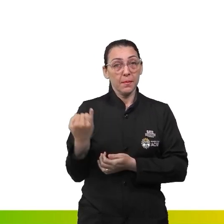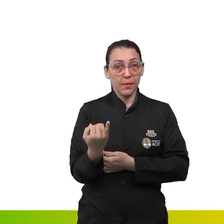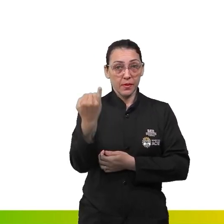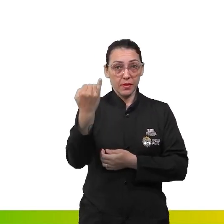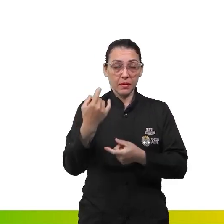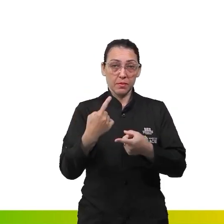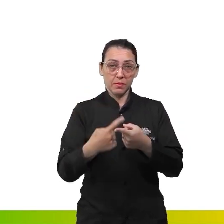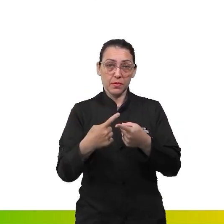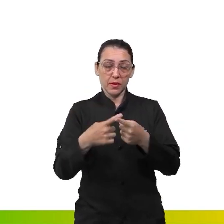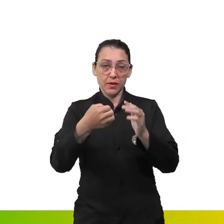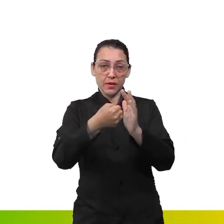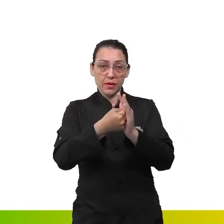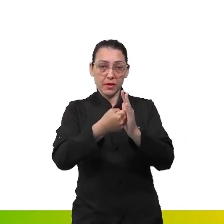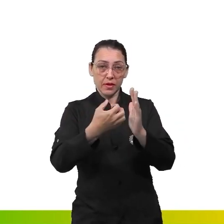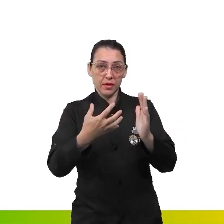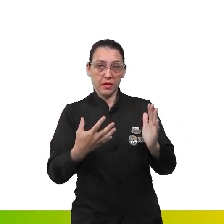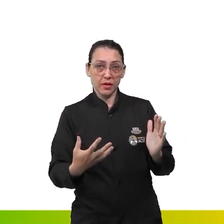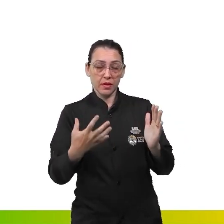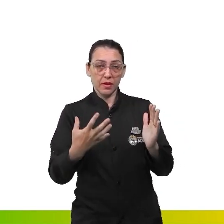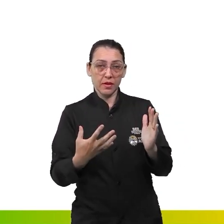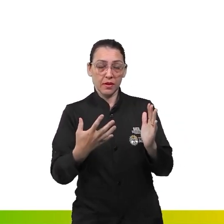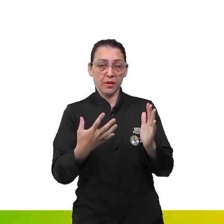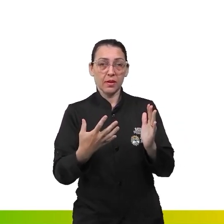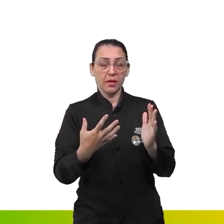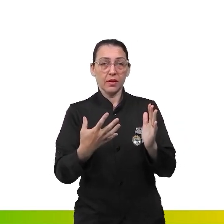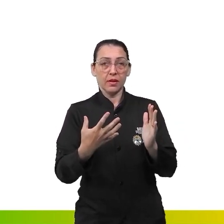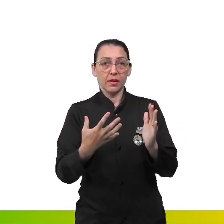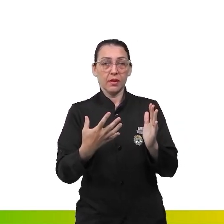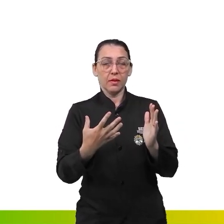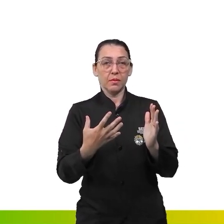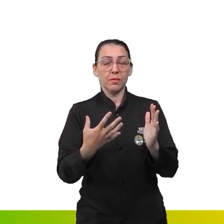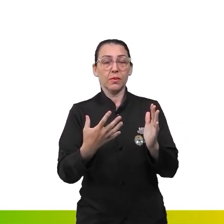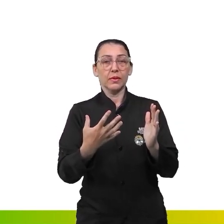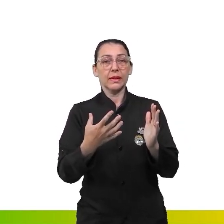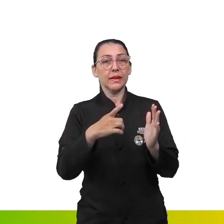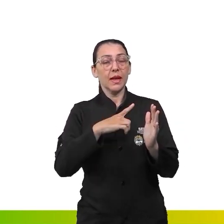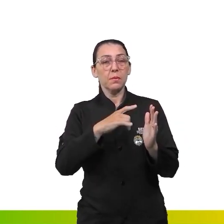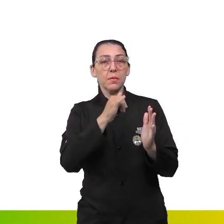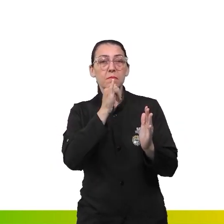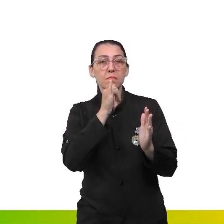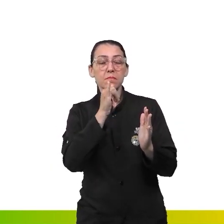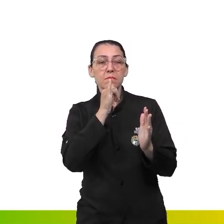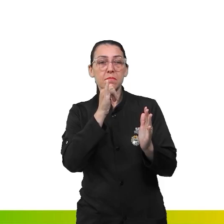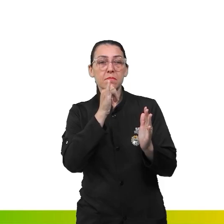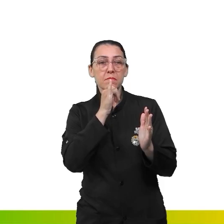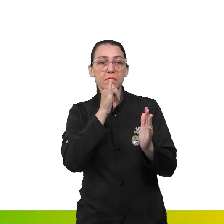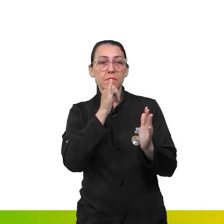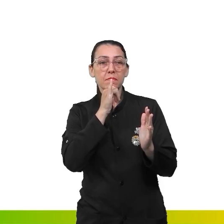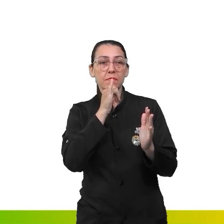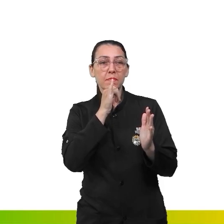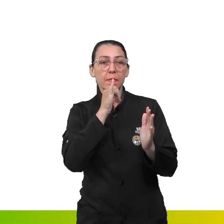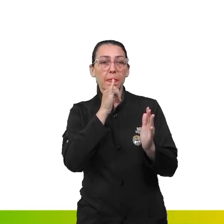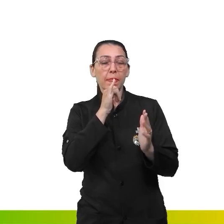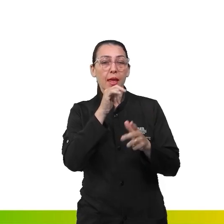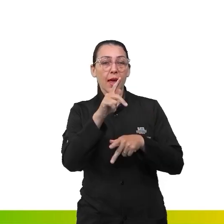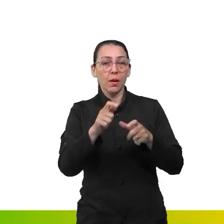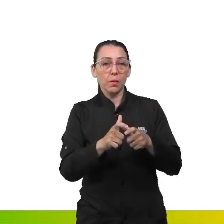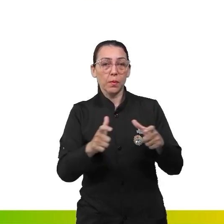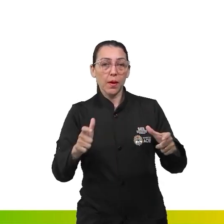porque ela se caracteriza por aplicações que têm, por exemplo, crescimentos rápidos como